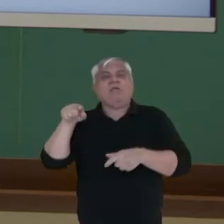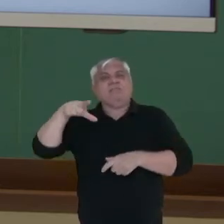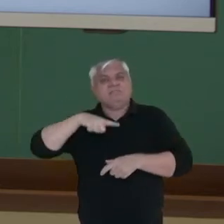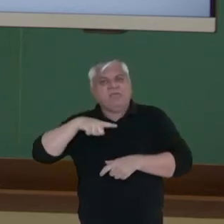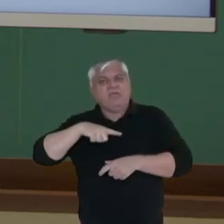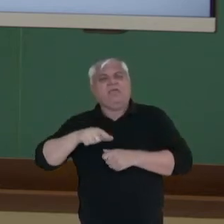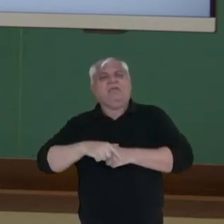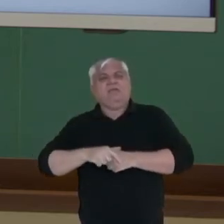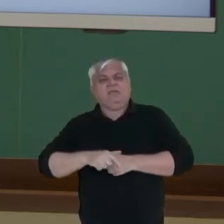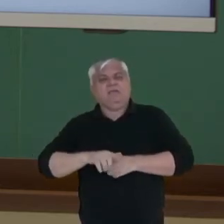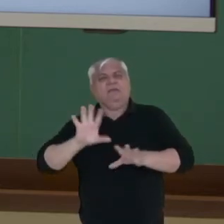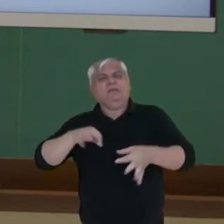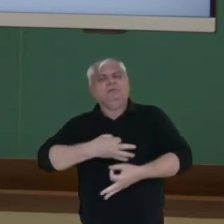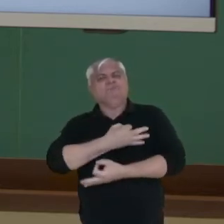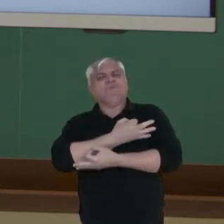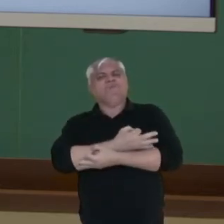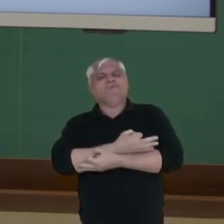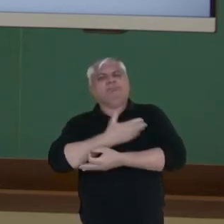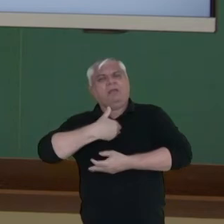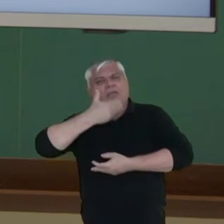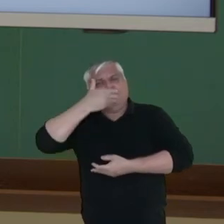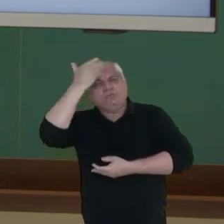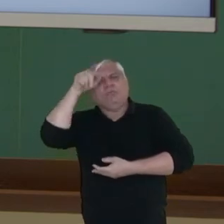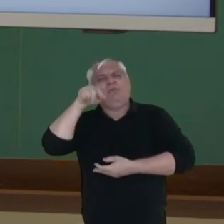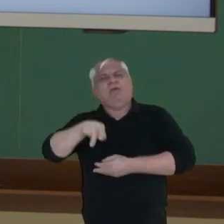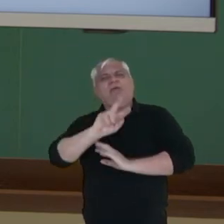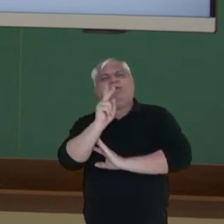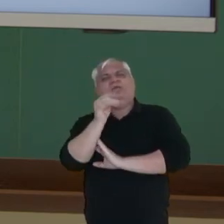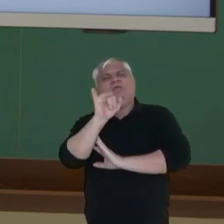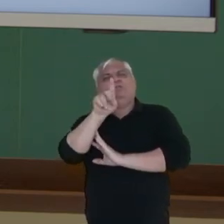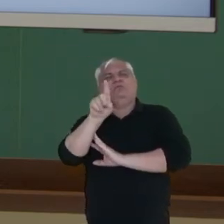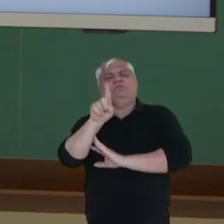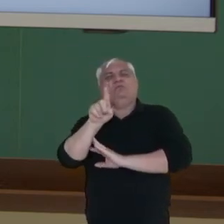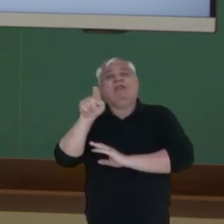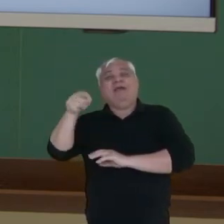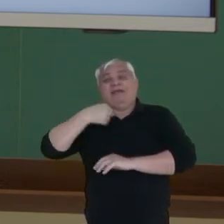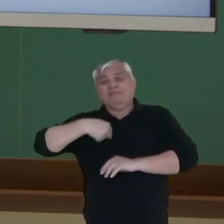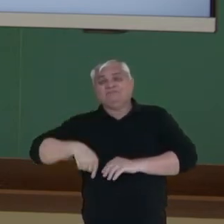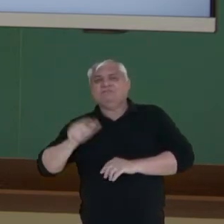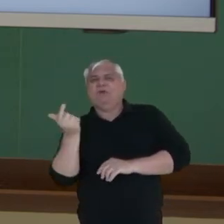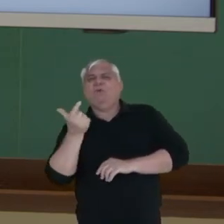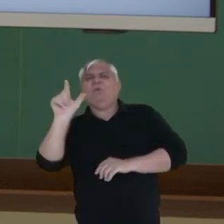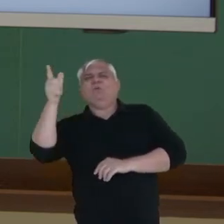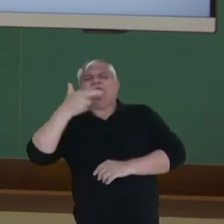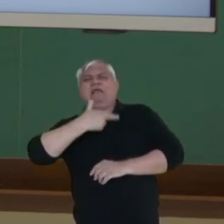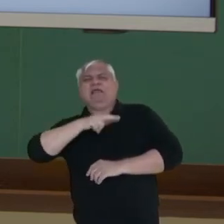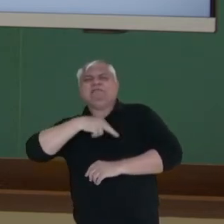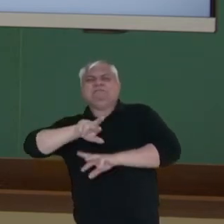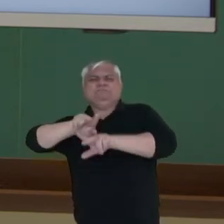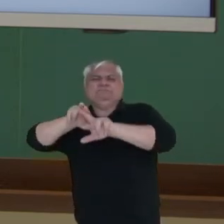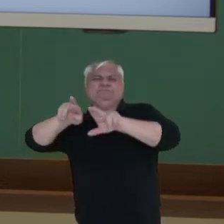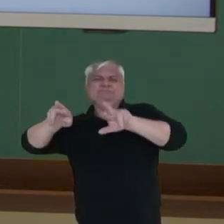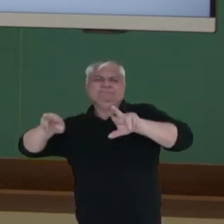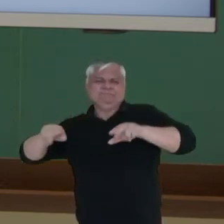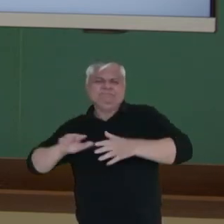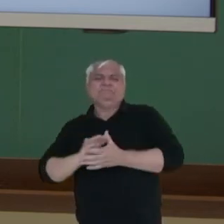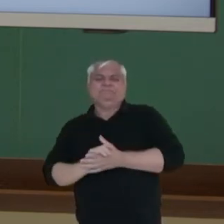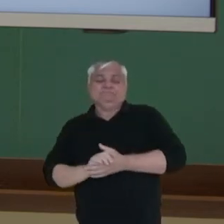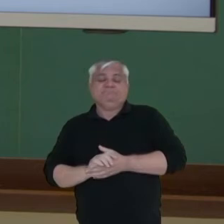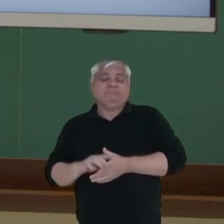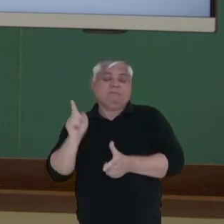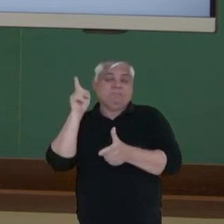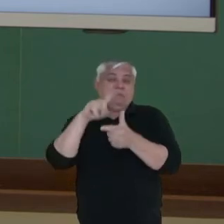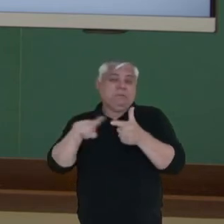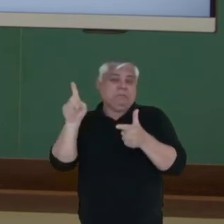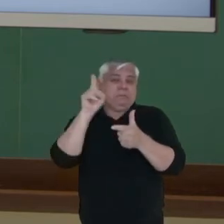nessa região, enquanto na China são praticadas outras religiões. Geralmente é atrelado à religião essas